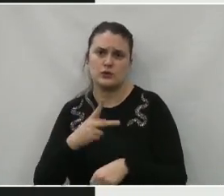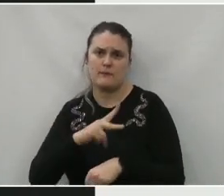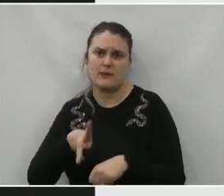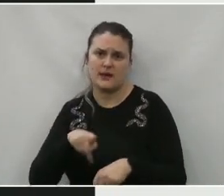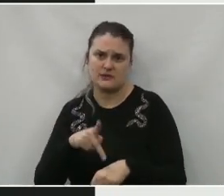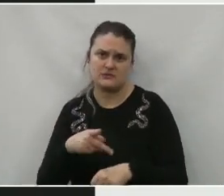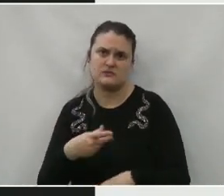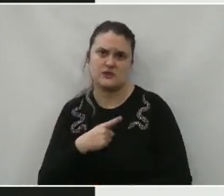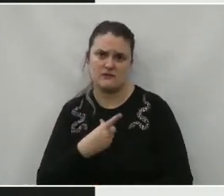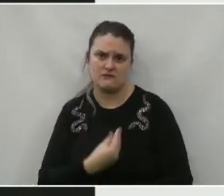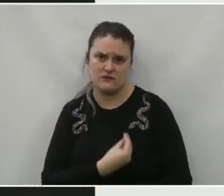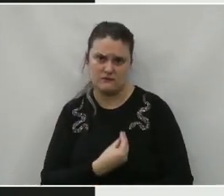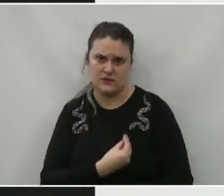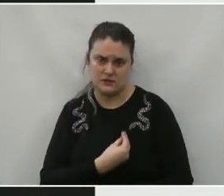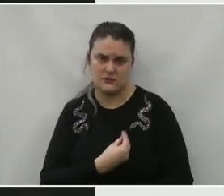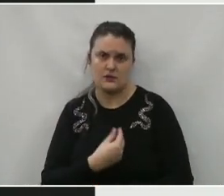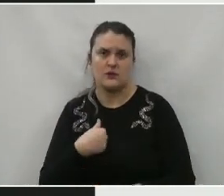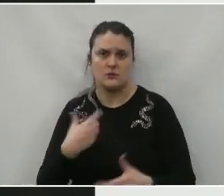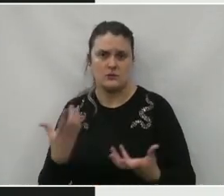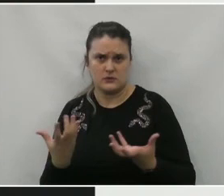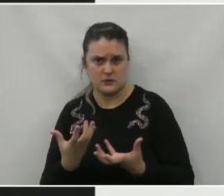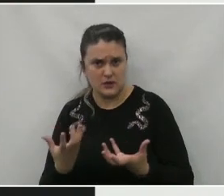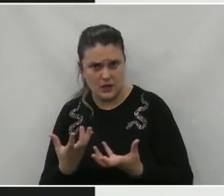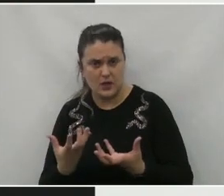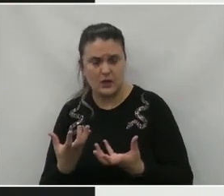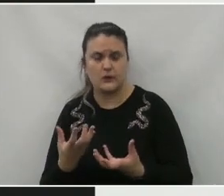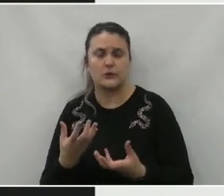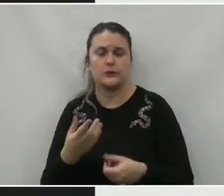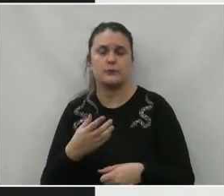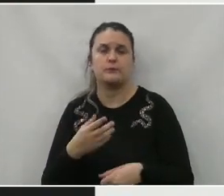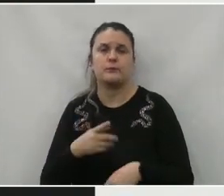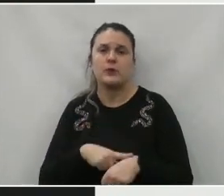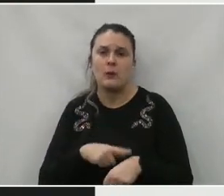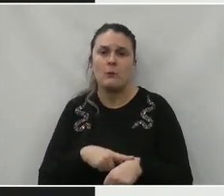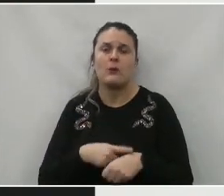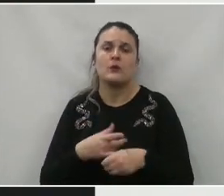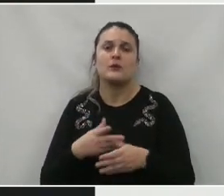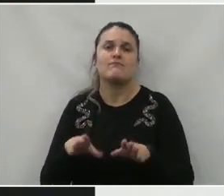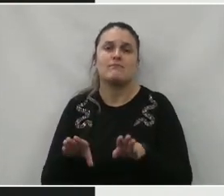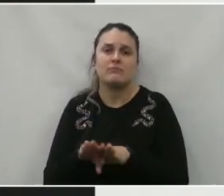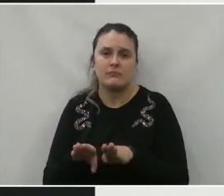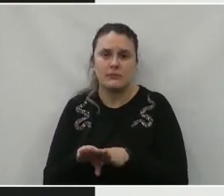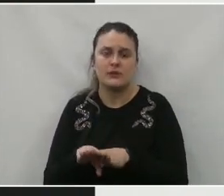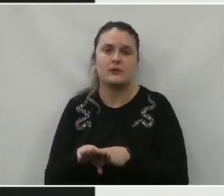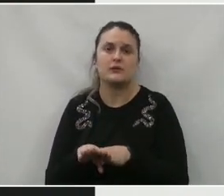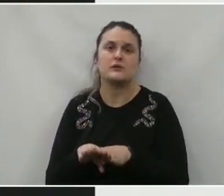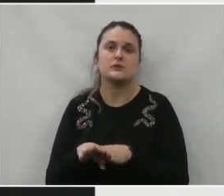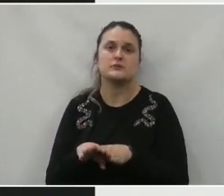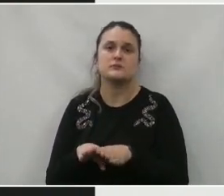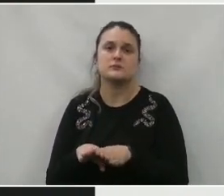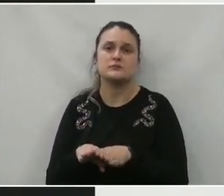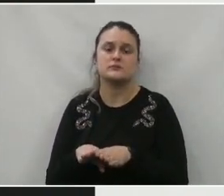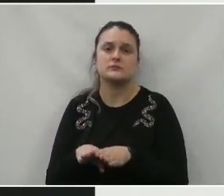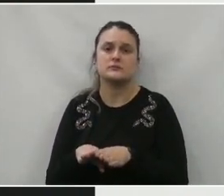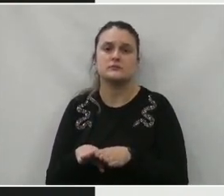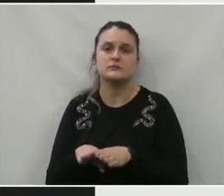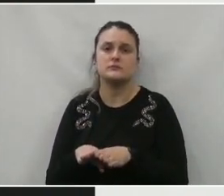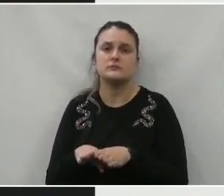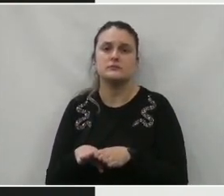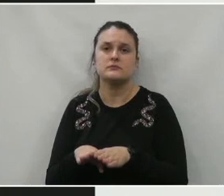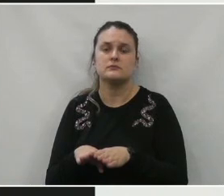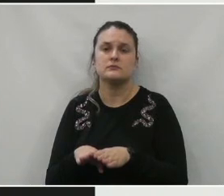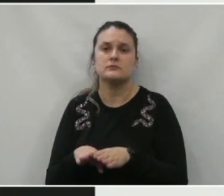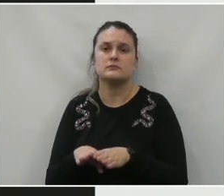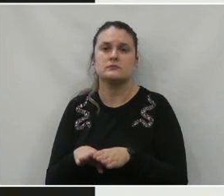está vivendo. E eu quero, neste momento, também, né, aqui